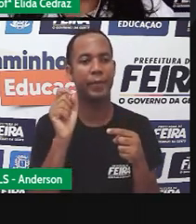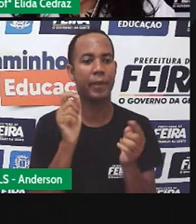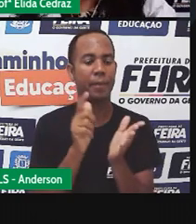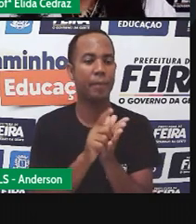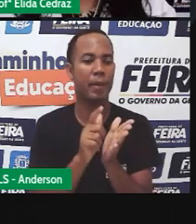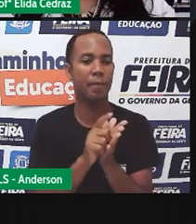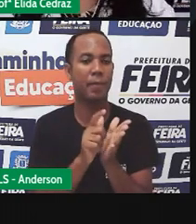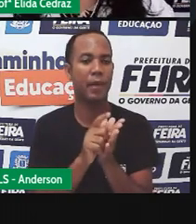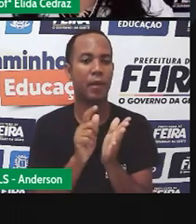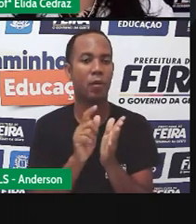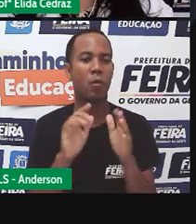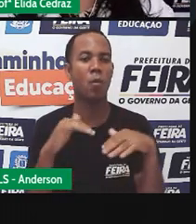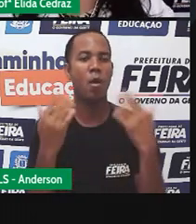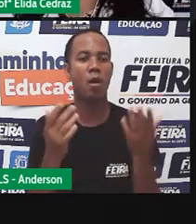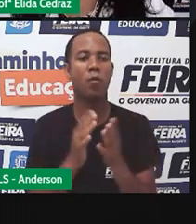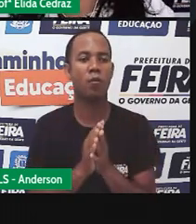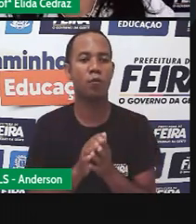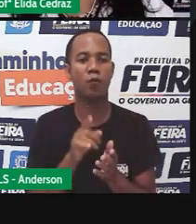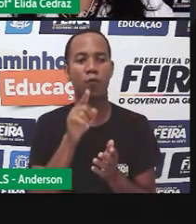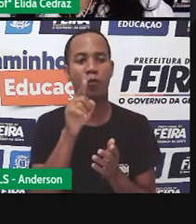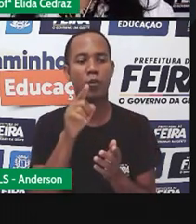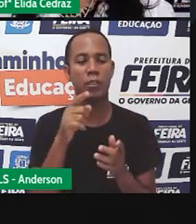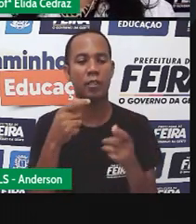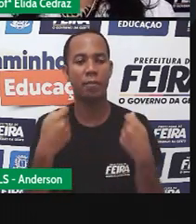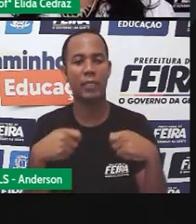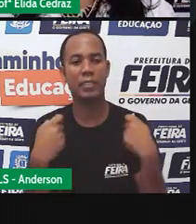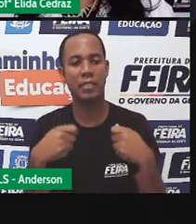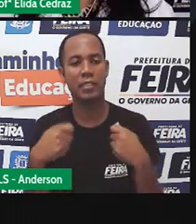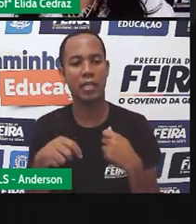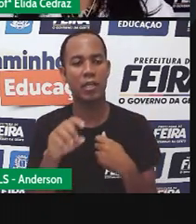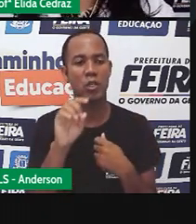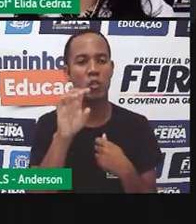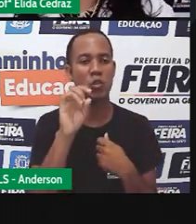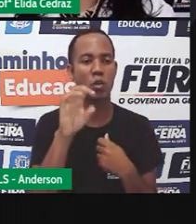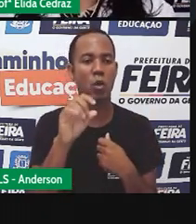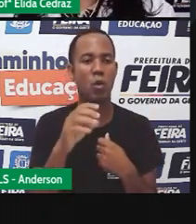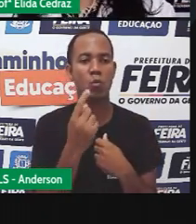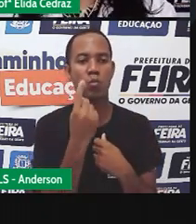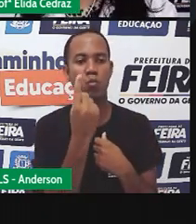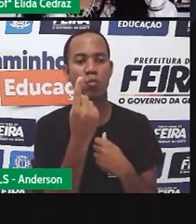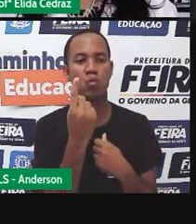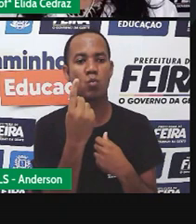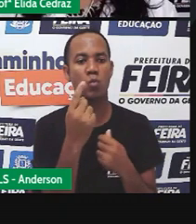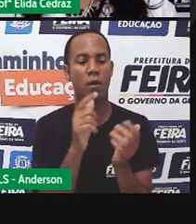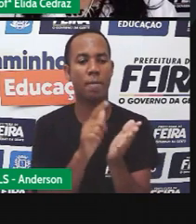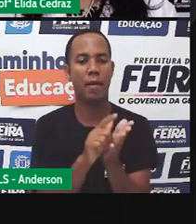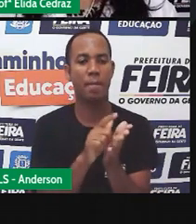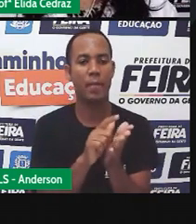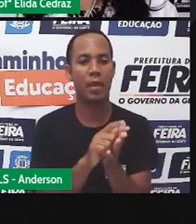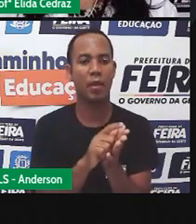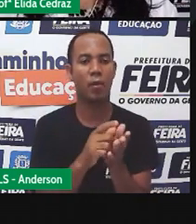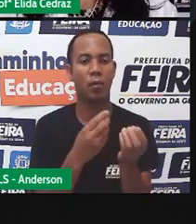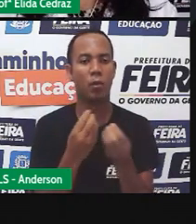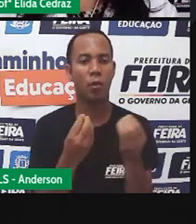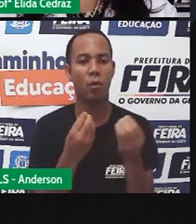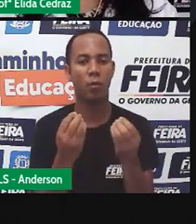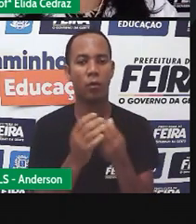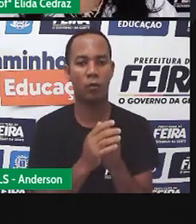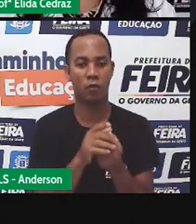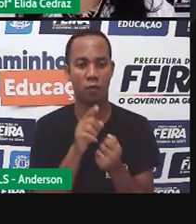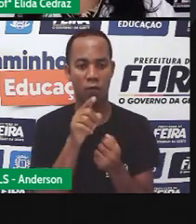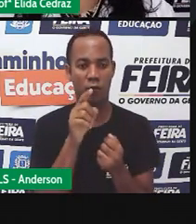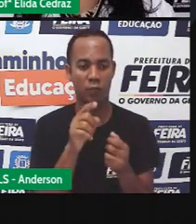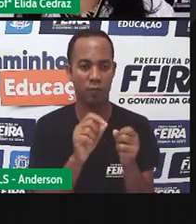papel, você só vai precisar de uma folha de papel, tá bem? E você vai tentar fazer